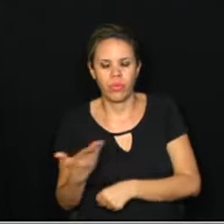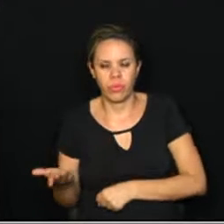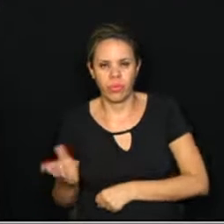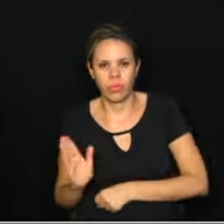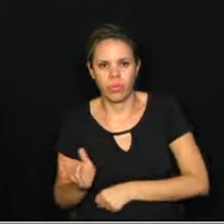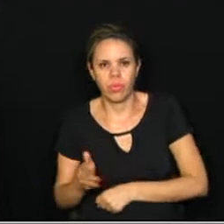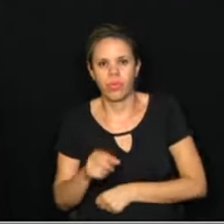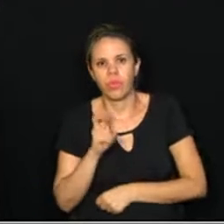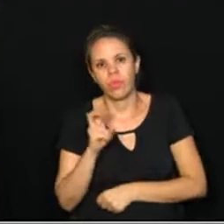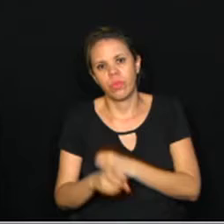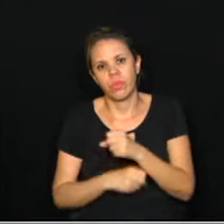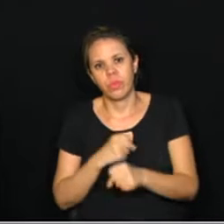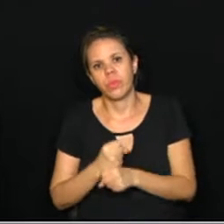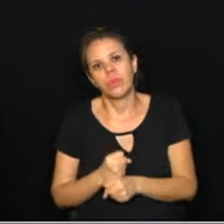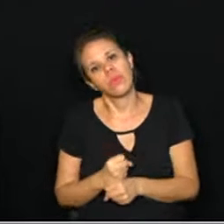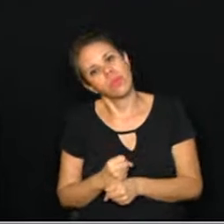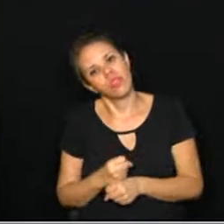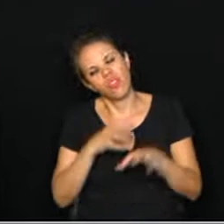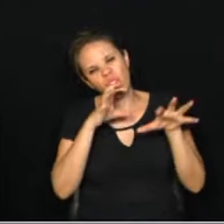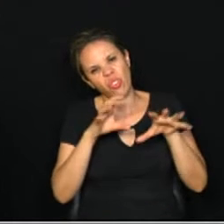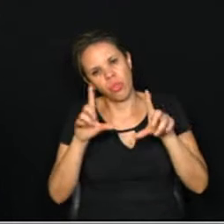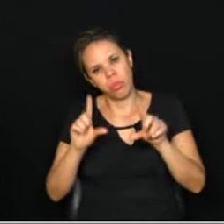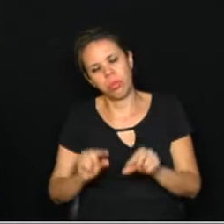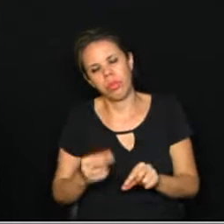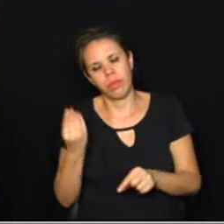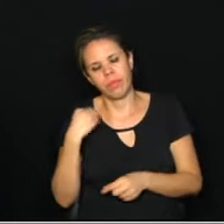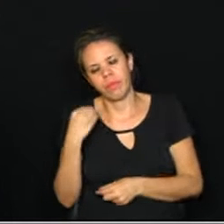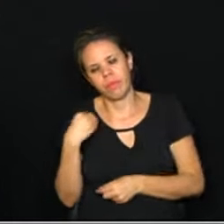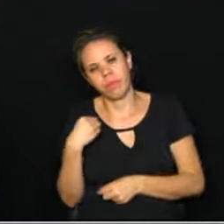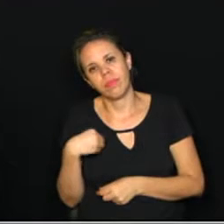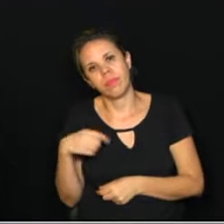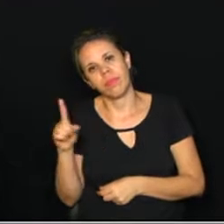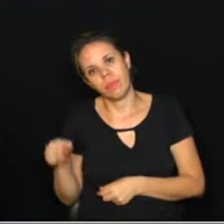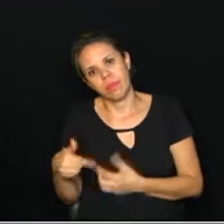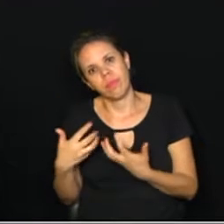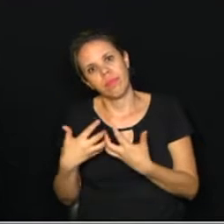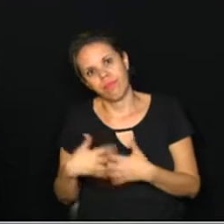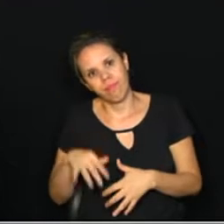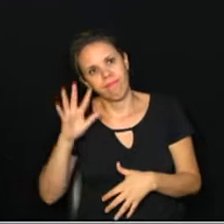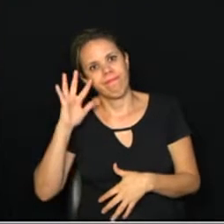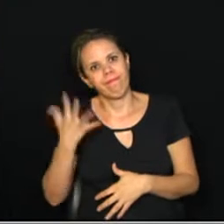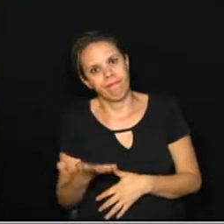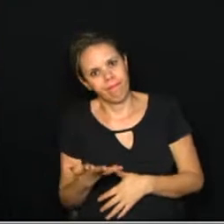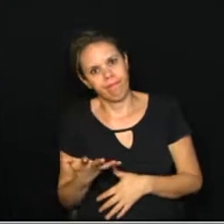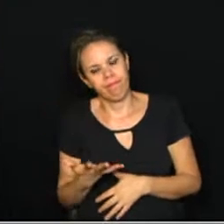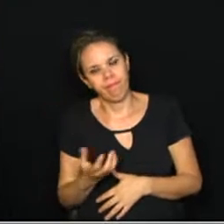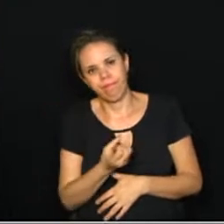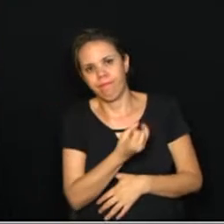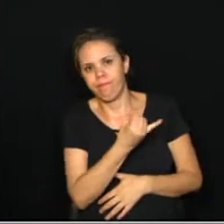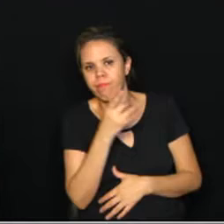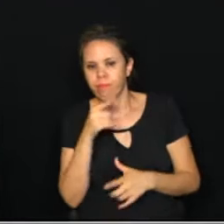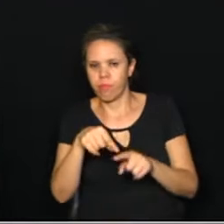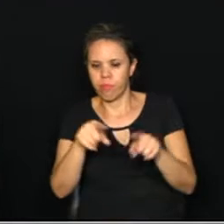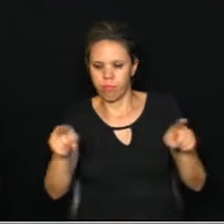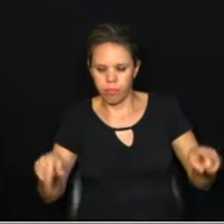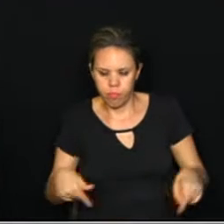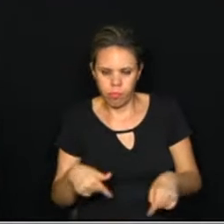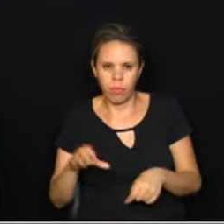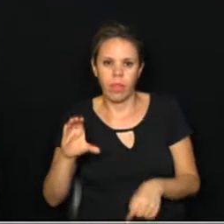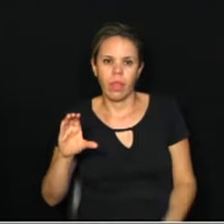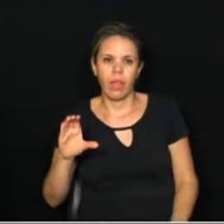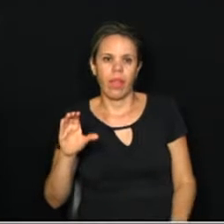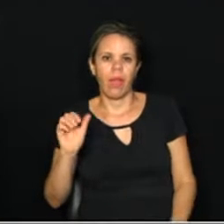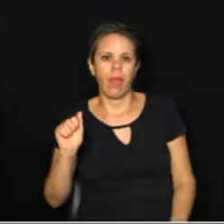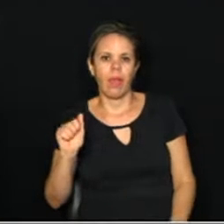indo para o 5º ano, né, de chuvas abaixo do esperado. E isso reflete diretamente nos volumes armazenados do sistema Cantareira,